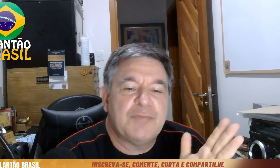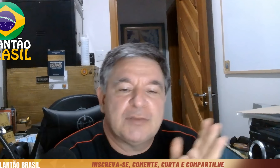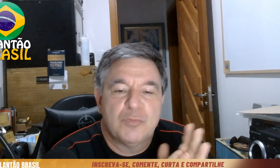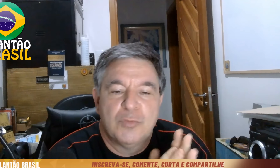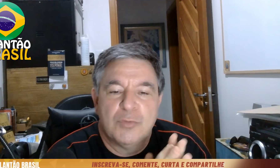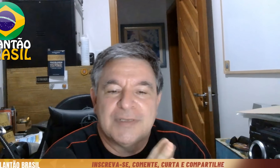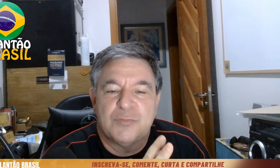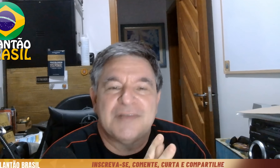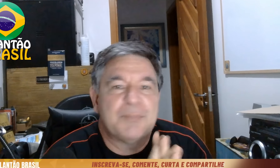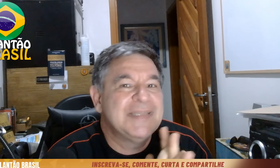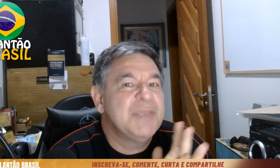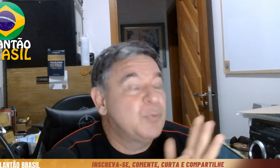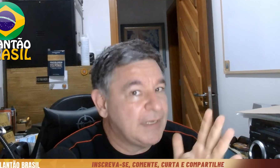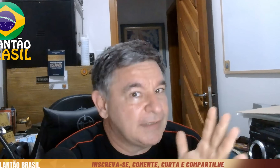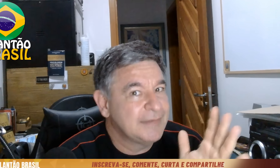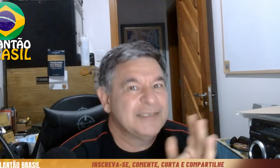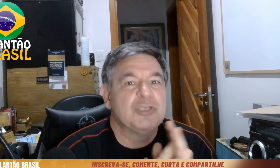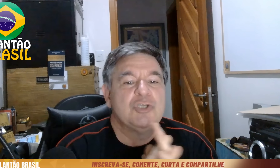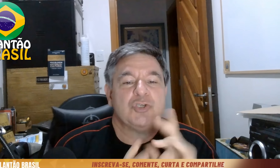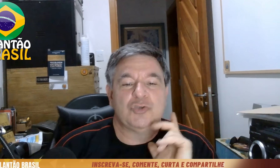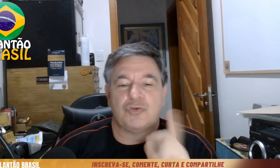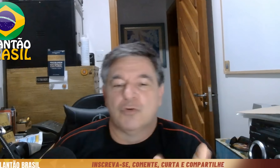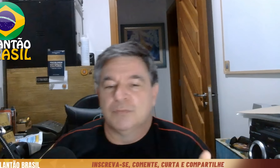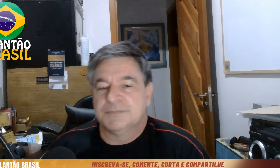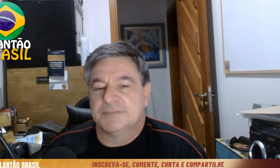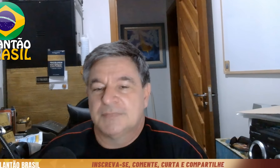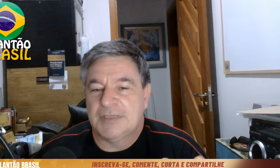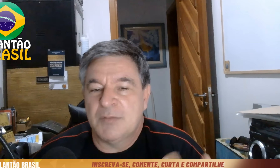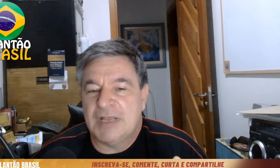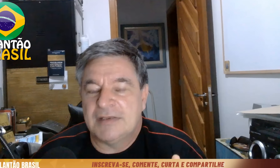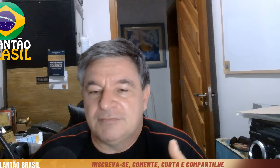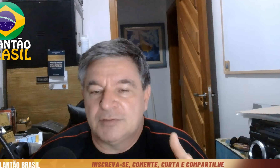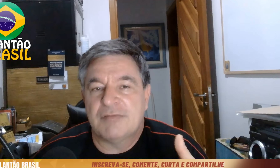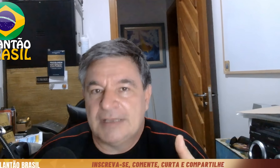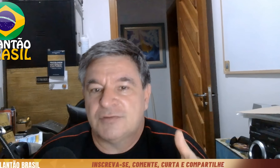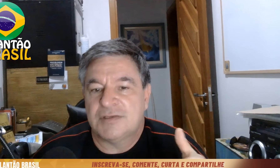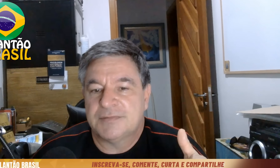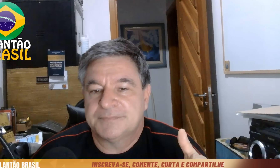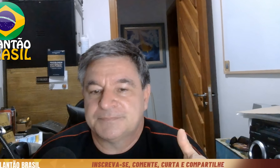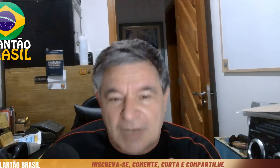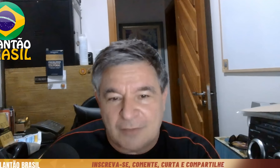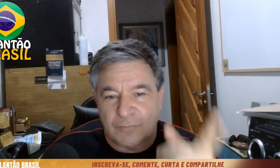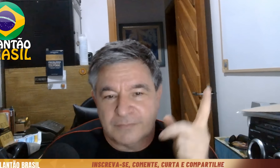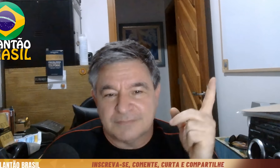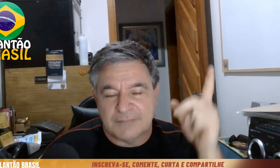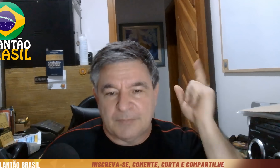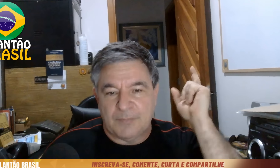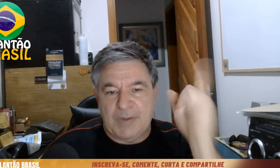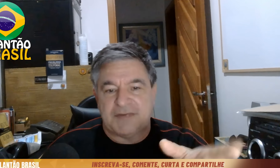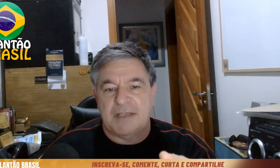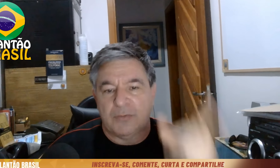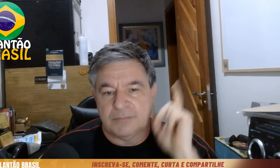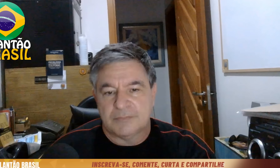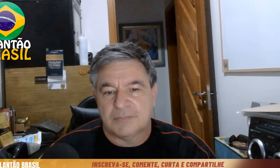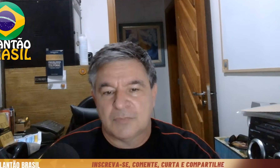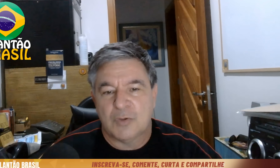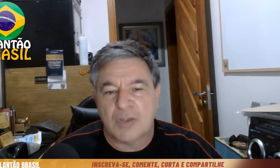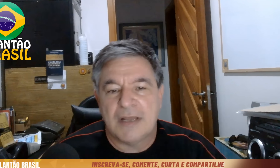foi feito durante a pandemia por ele. Show! Dê uma olhada nesse vídeo, tá valendo, gente. Clayson,